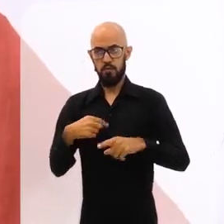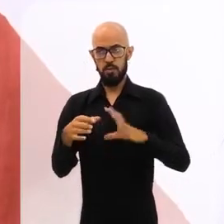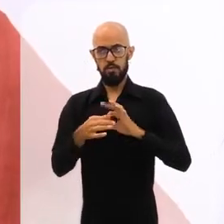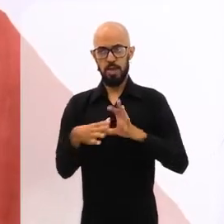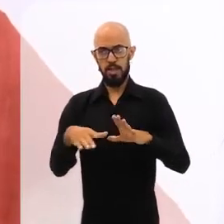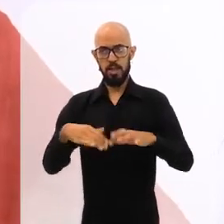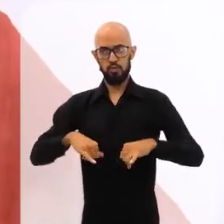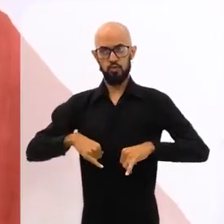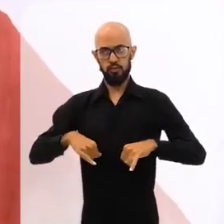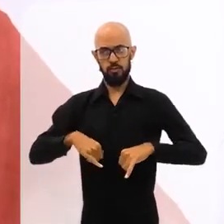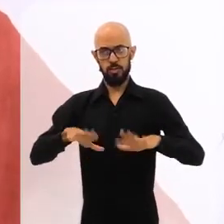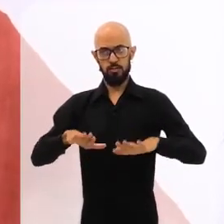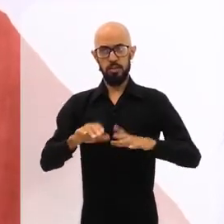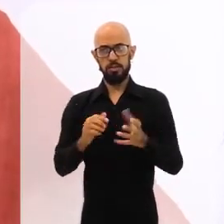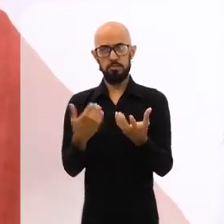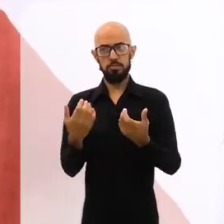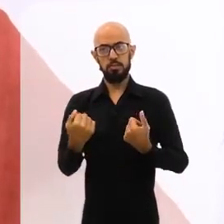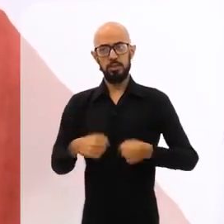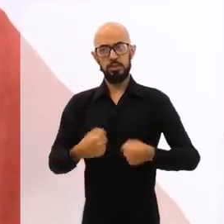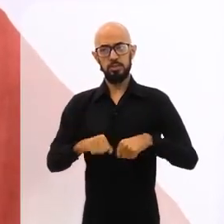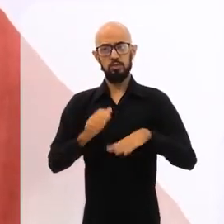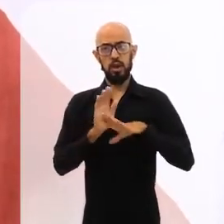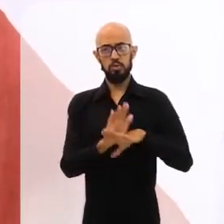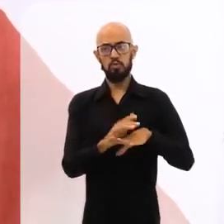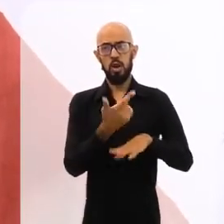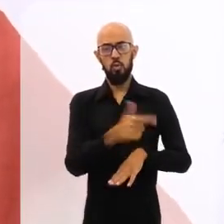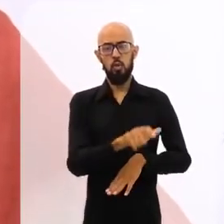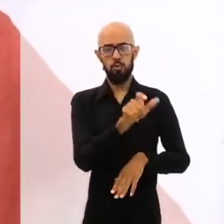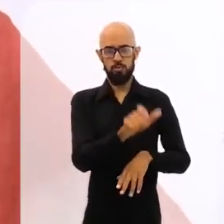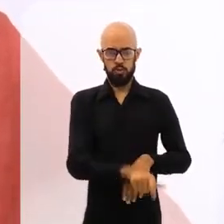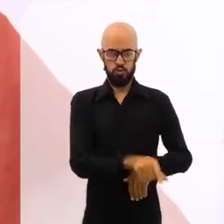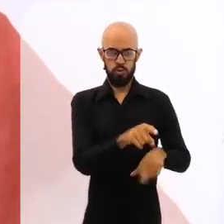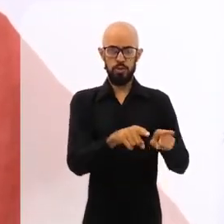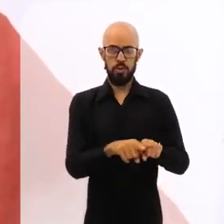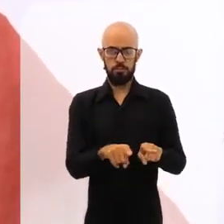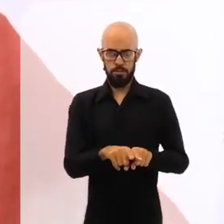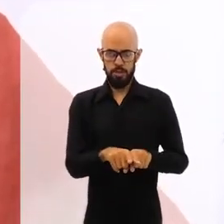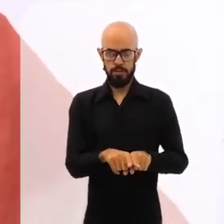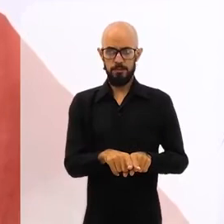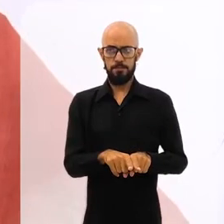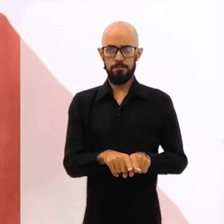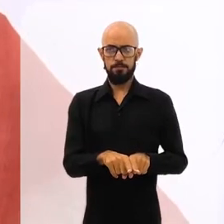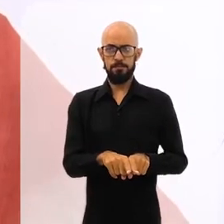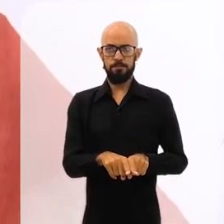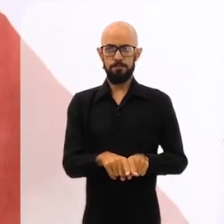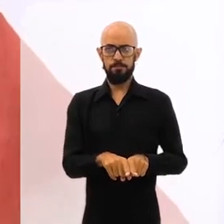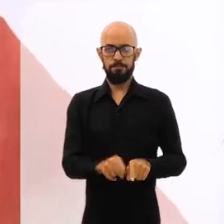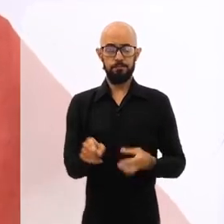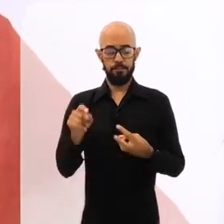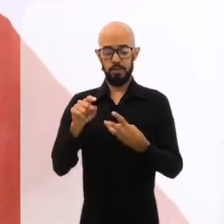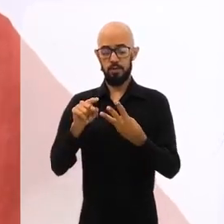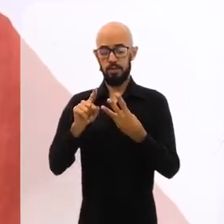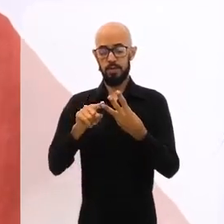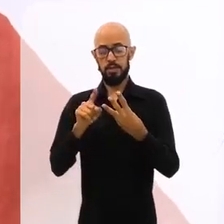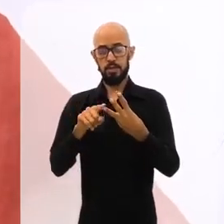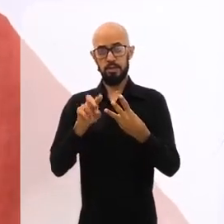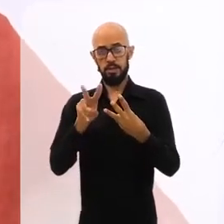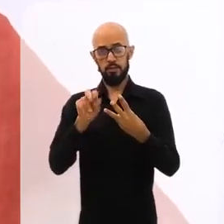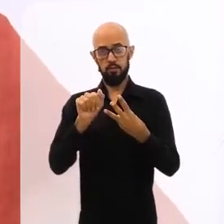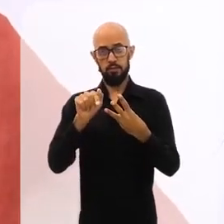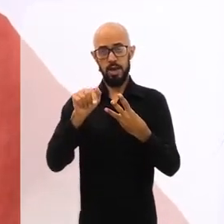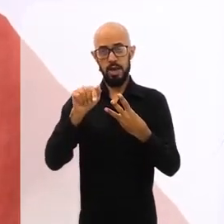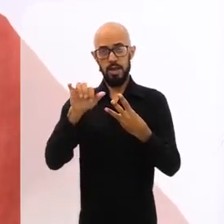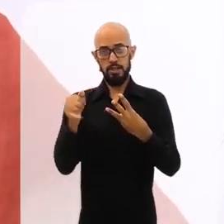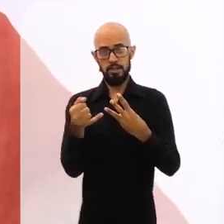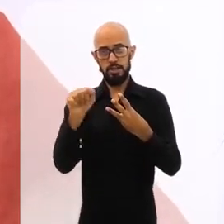do sofrimento, mas para poder ajudar o outro também a se libertar do sofrimento. Tá? Já o Vajrayana, que é o